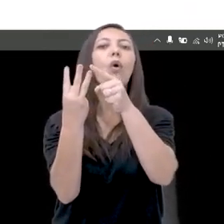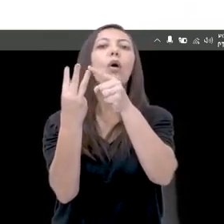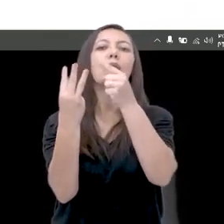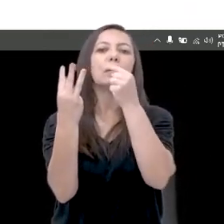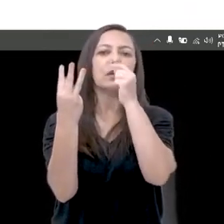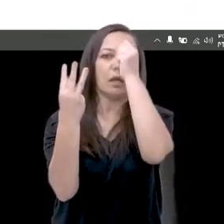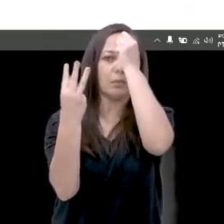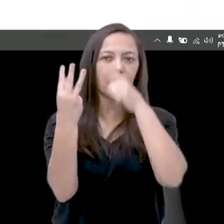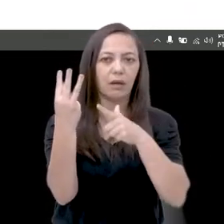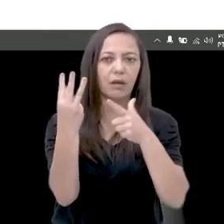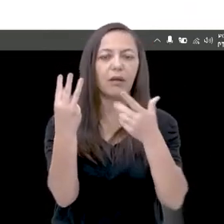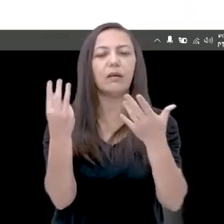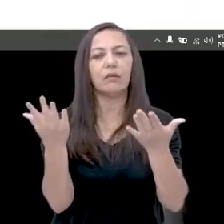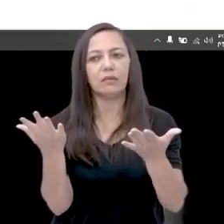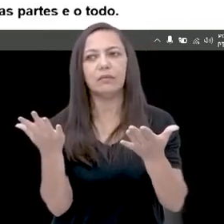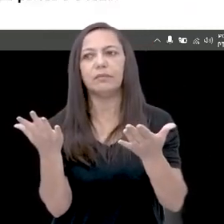2/3.